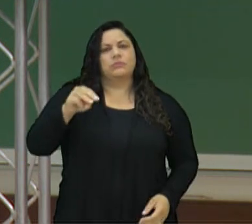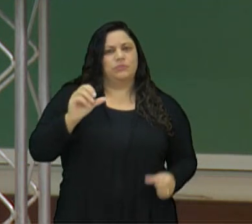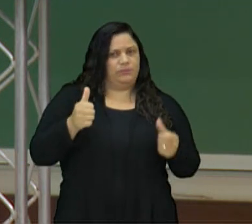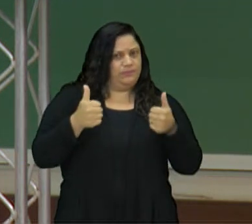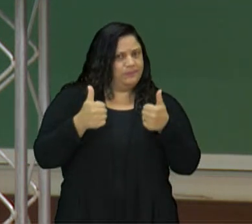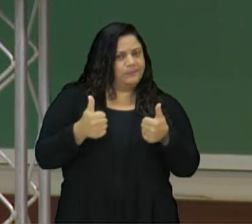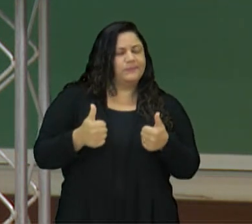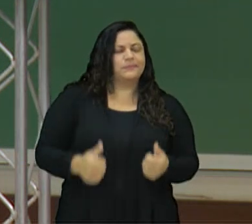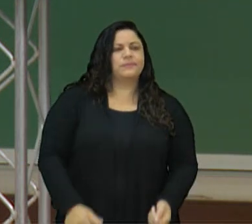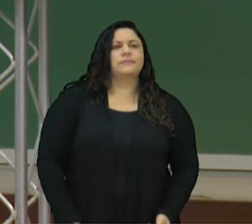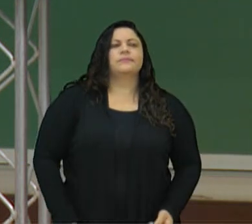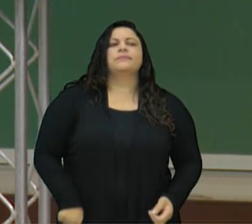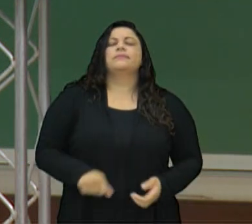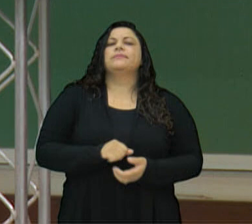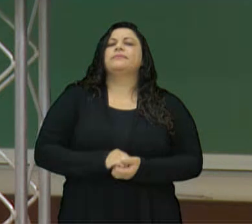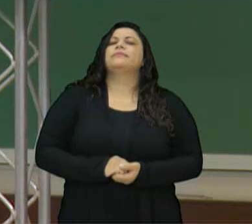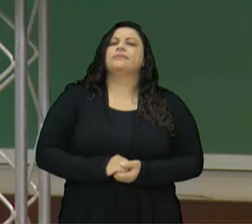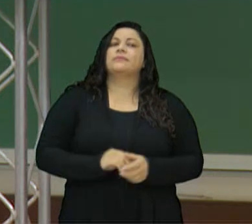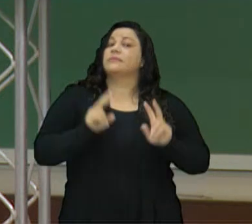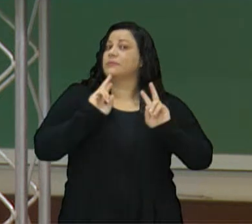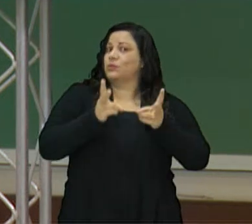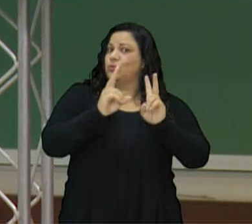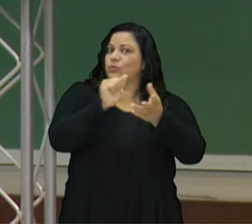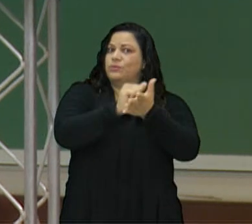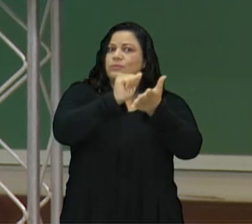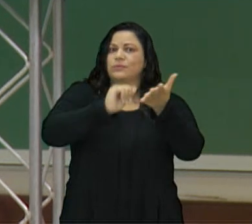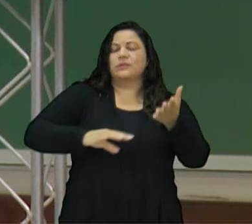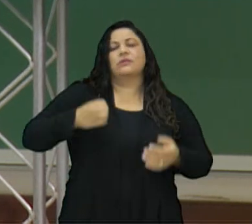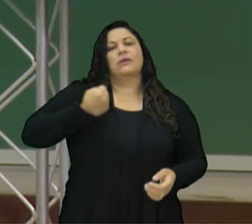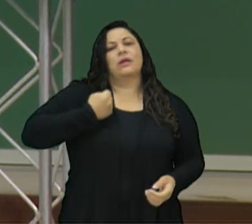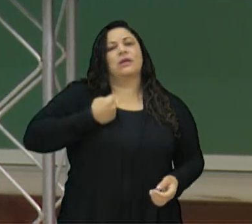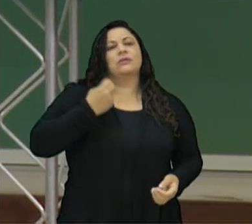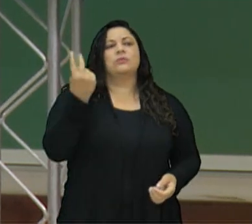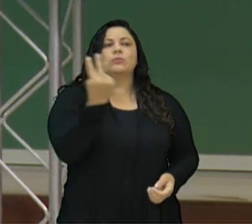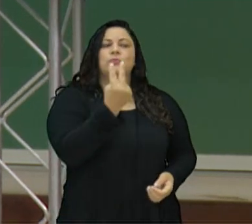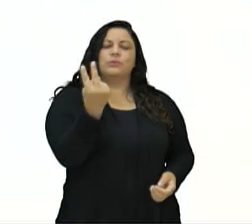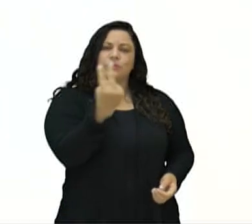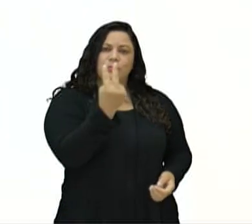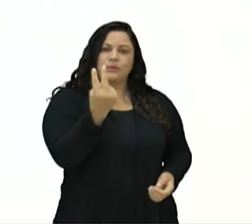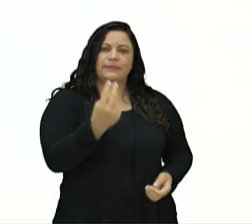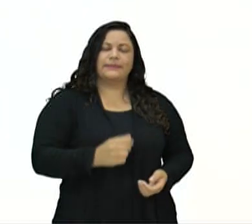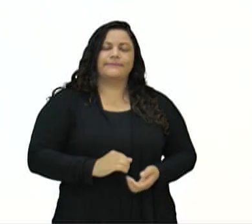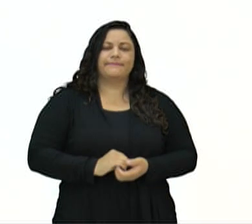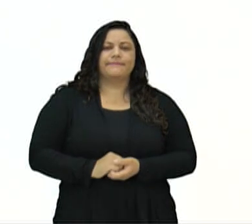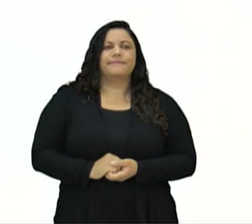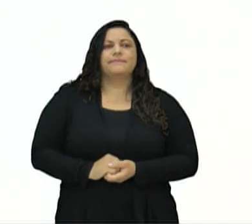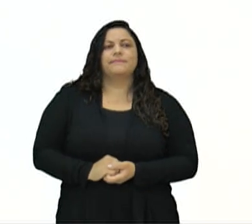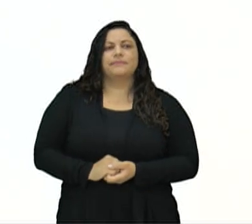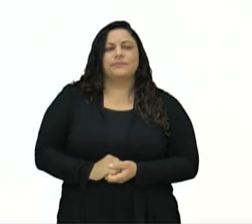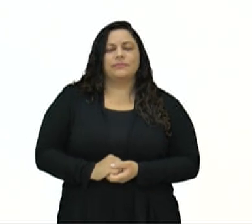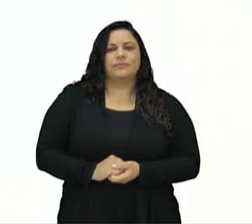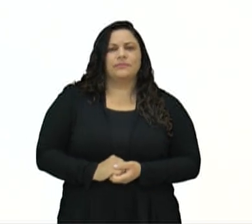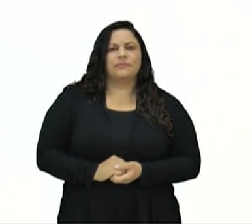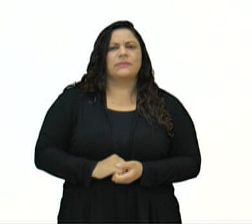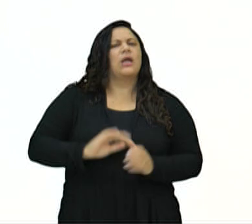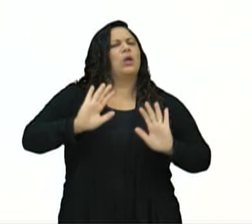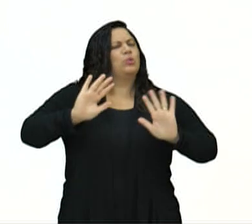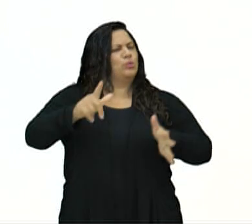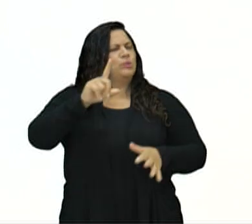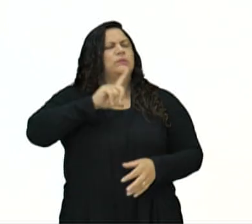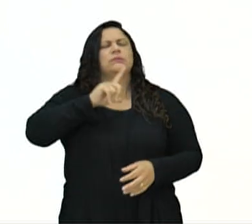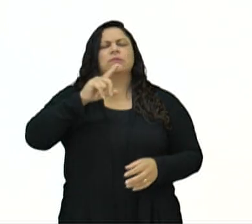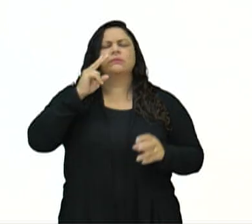certo? Vamos adiante agora com a atividade número 2. Hemos visto, então, anúncios de